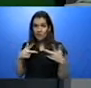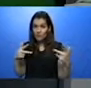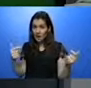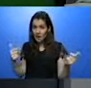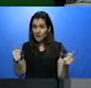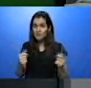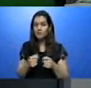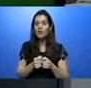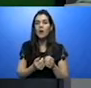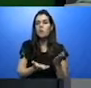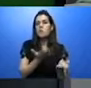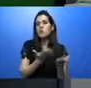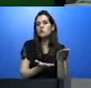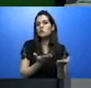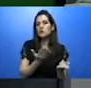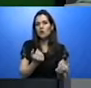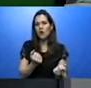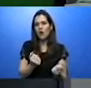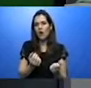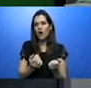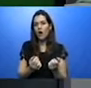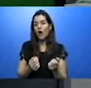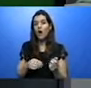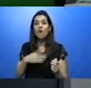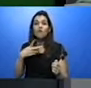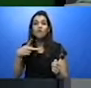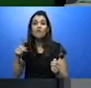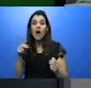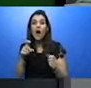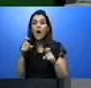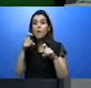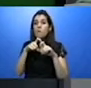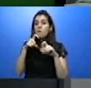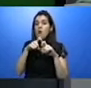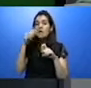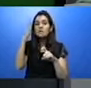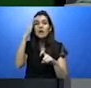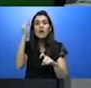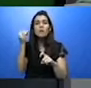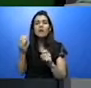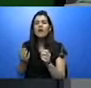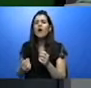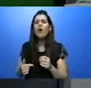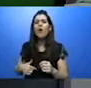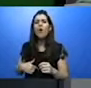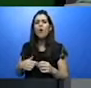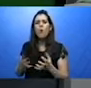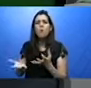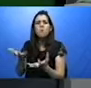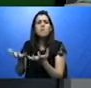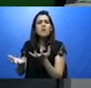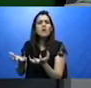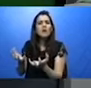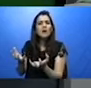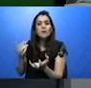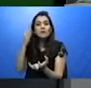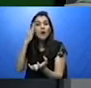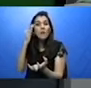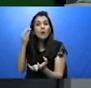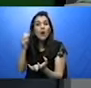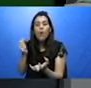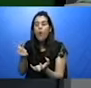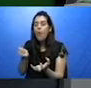uma receita, quando vai ao médico, né, nós precisamos saber o peso para saber a quantidade de remédio que vai tomar.